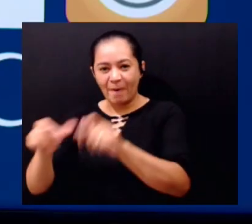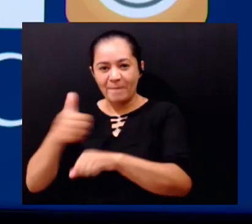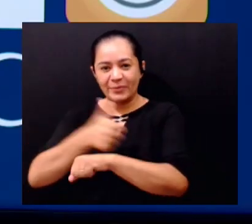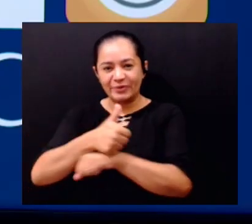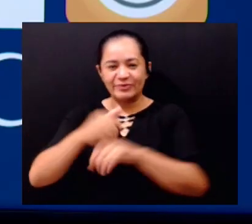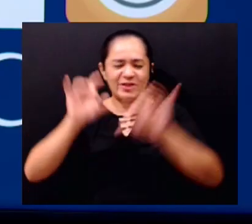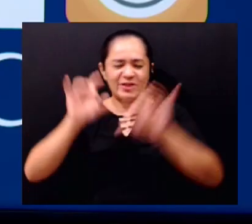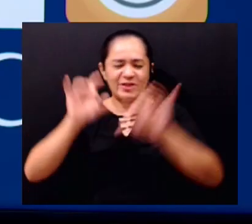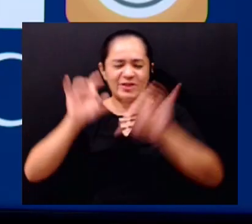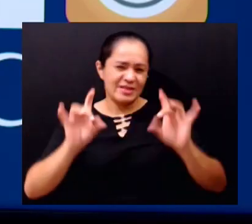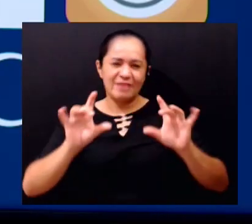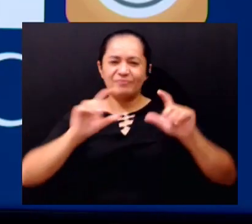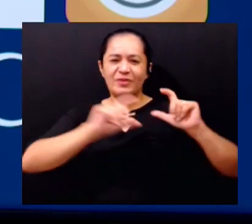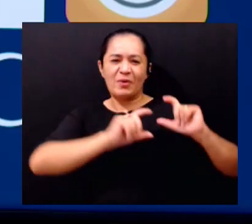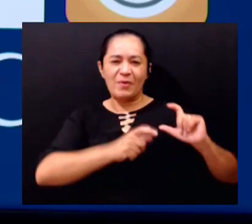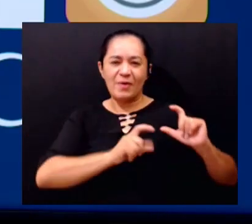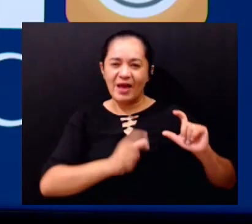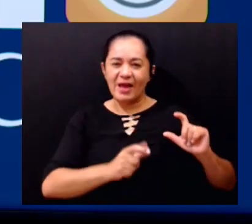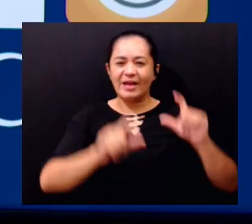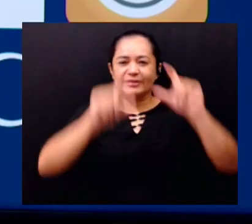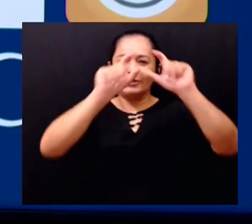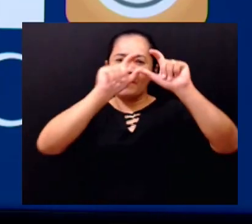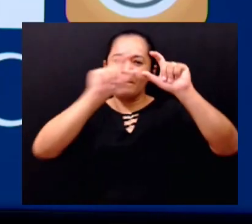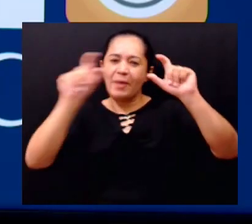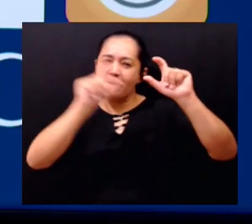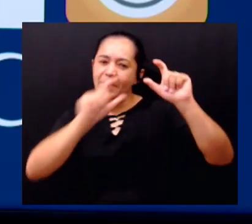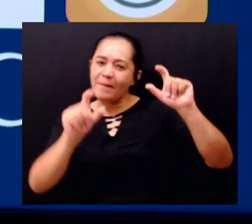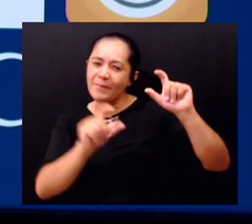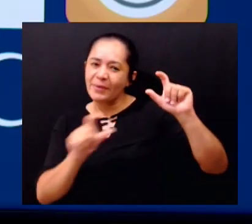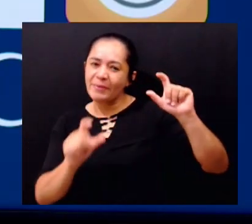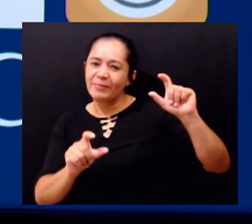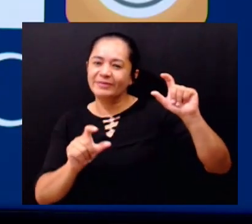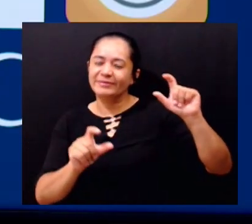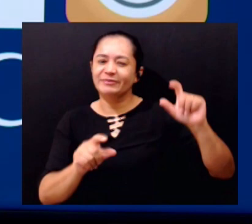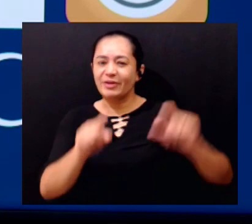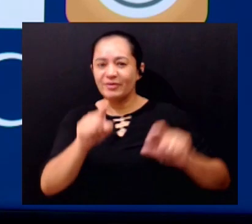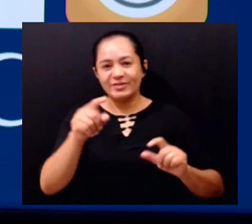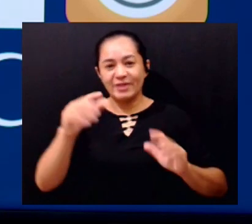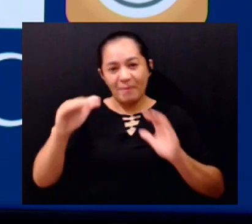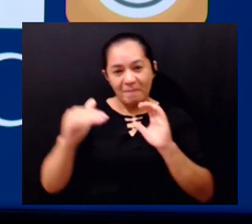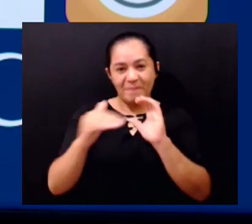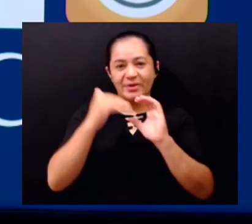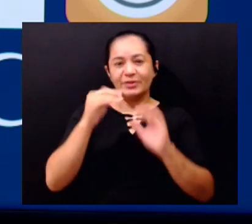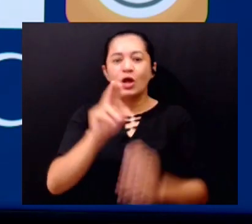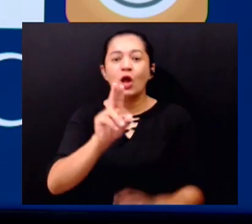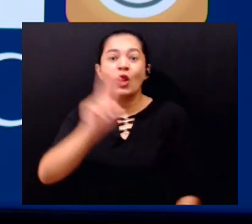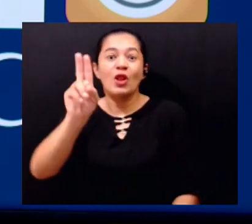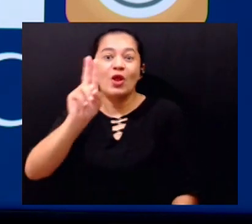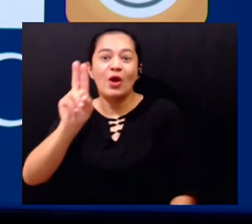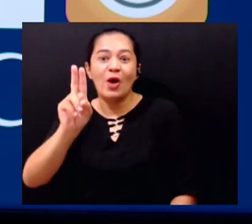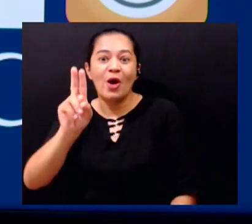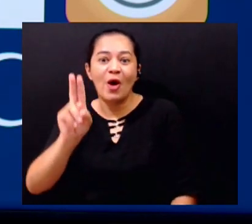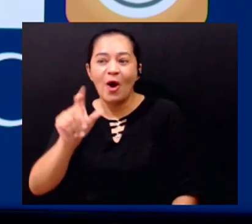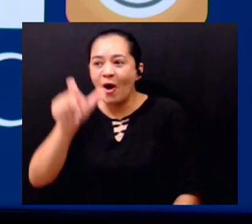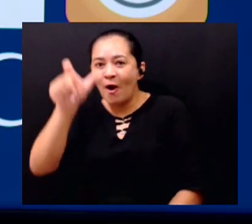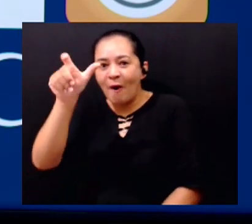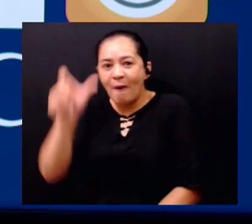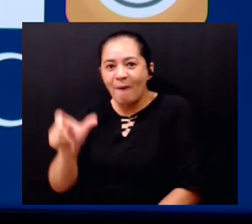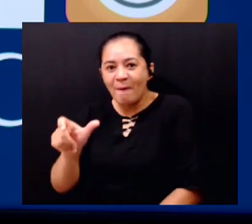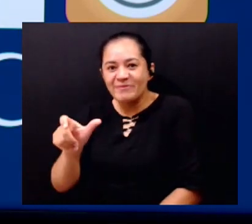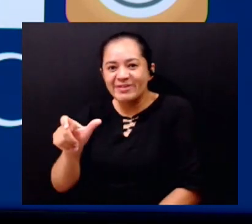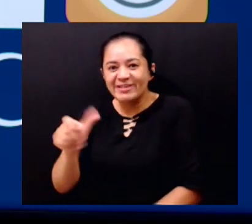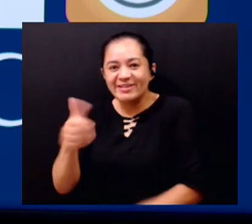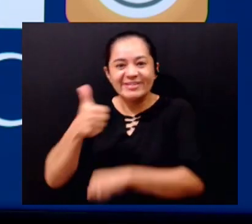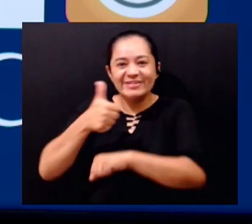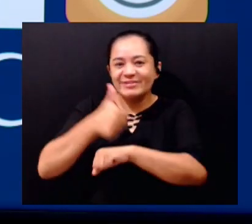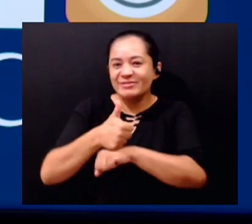e tudo mais. Aquele gibizinho que marcou a sua vida, manda pra gente qual é o nome do seu personagem favorito. E agora atenção para você